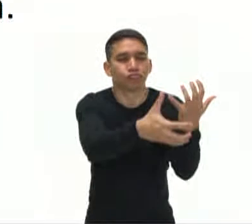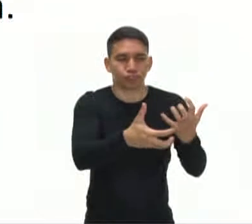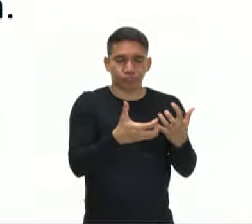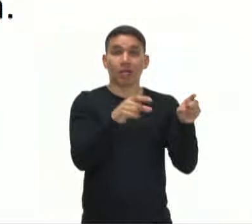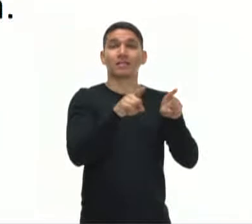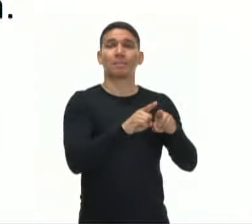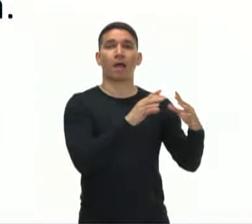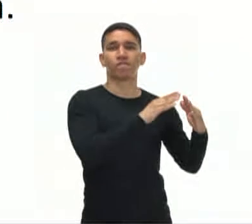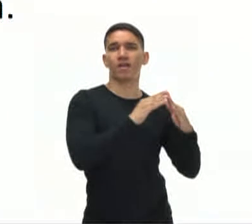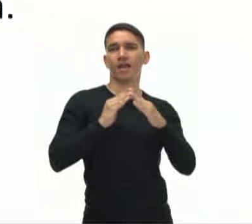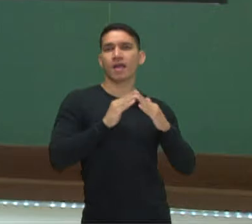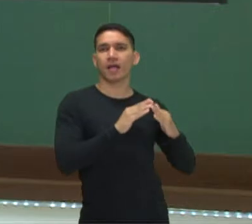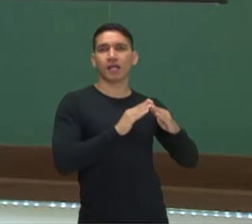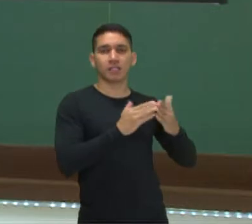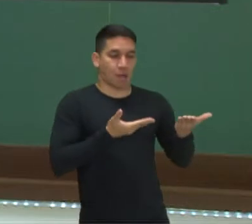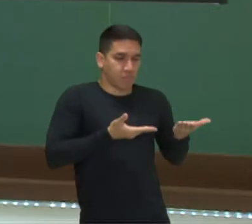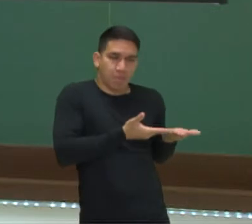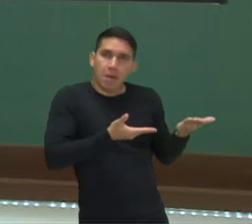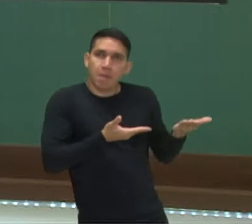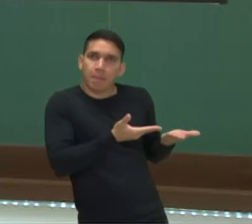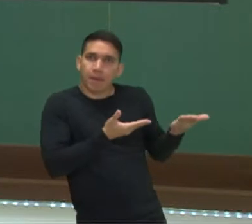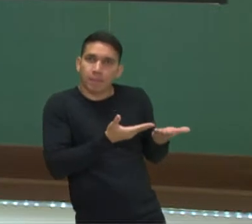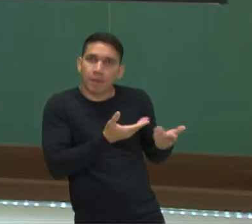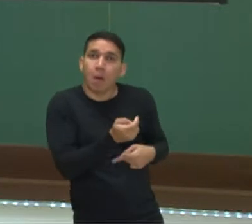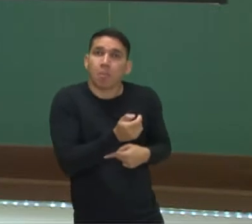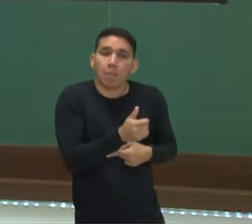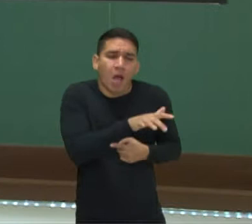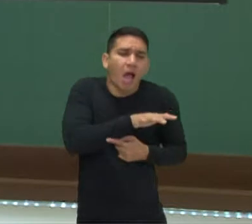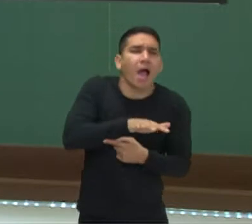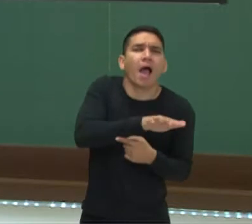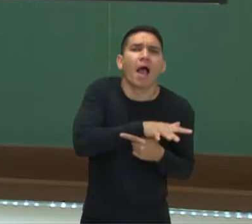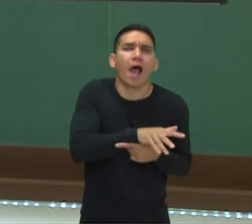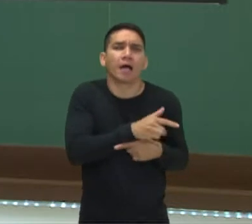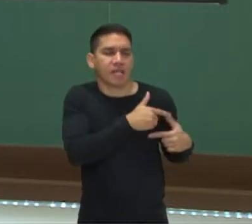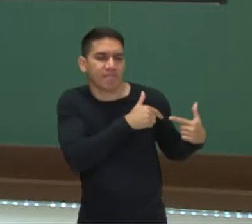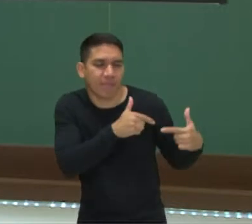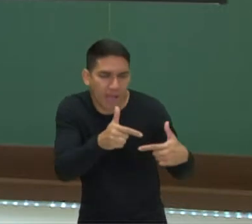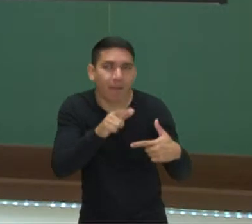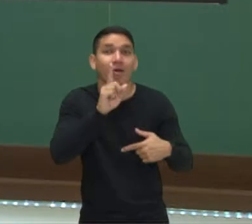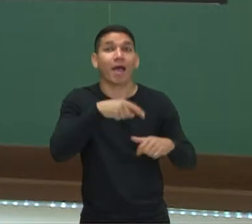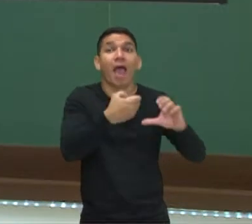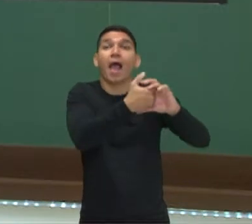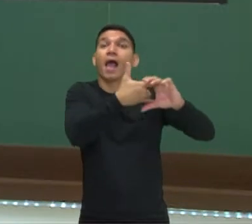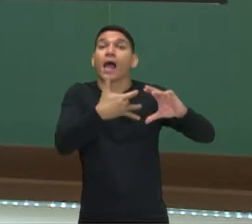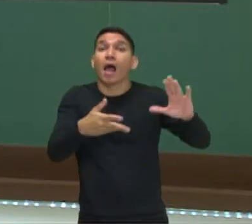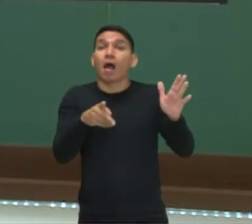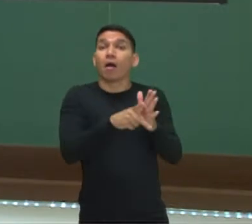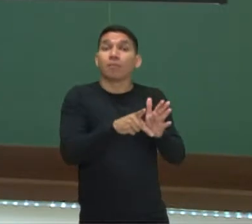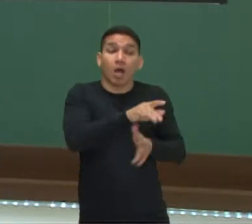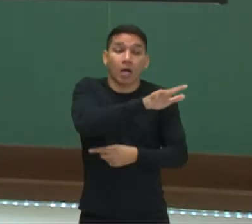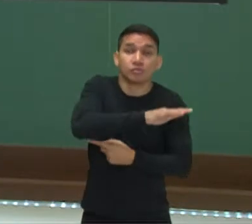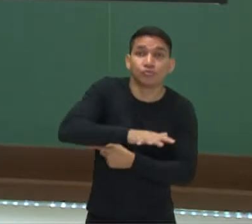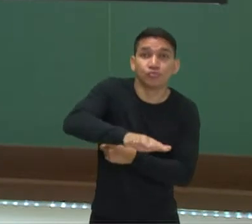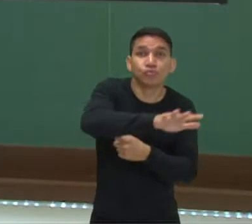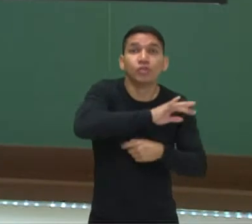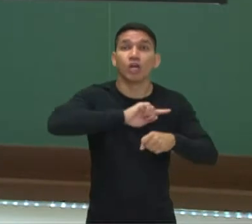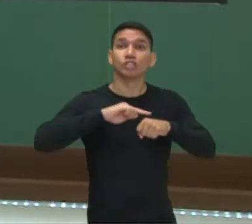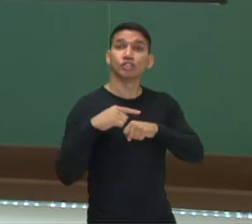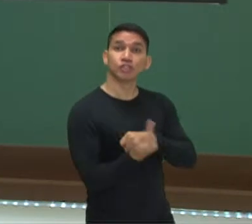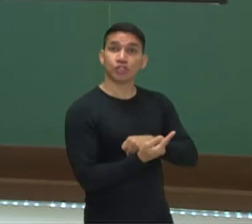para o cultivo, principalmente em áreas ali de pequenas propriedades rurais. Então, são características do espaço